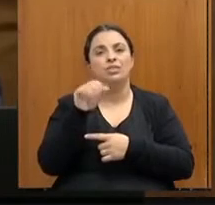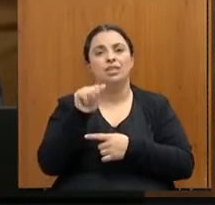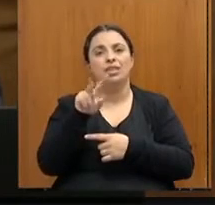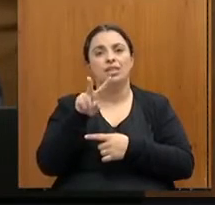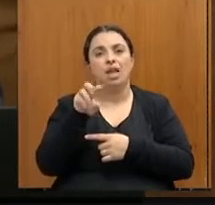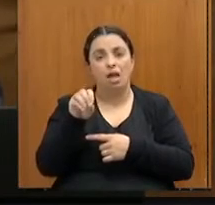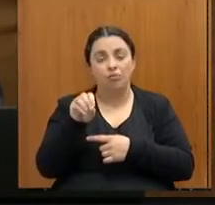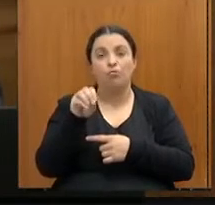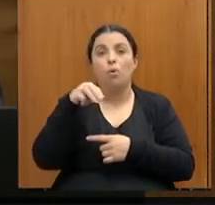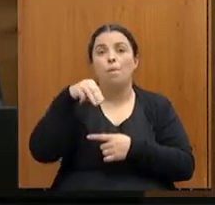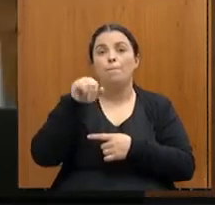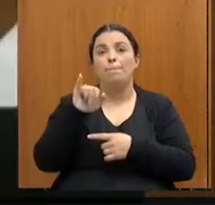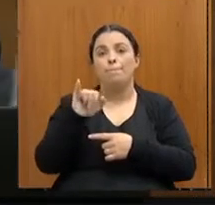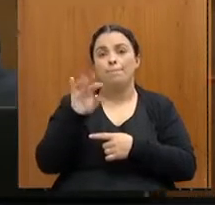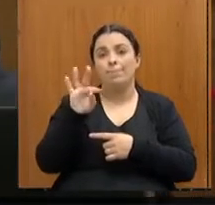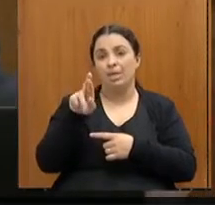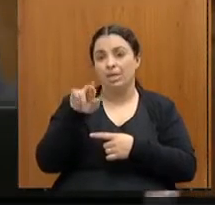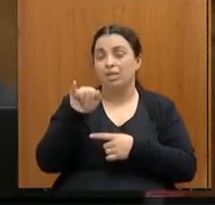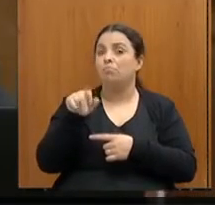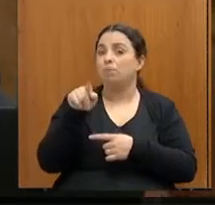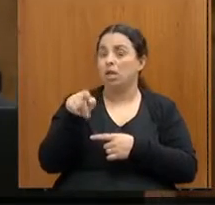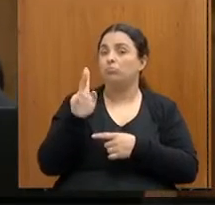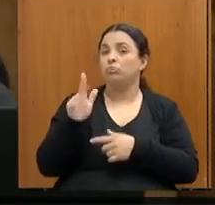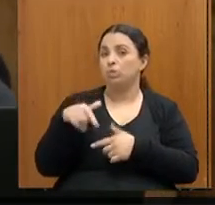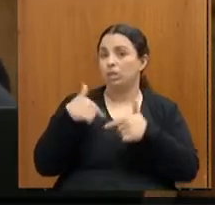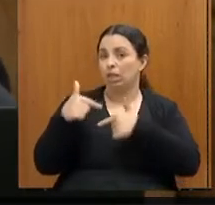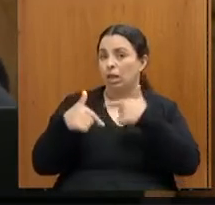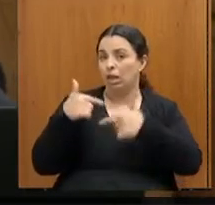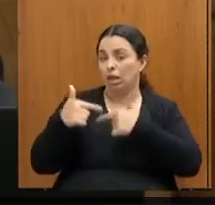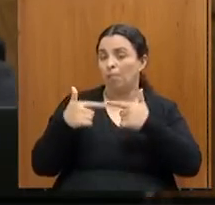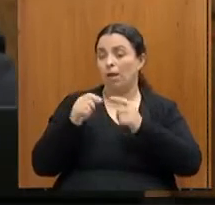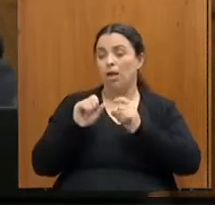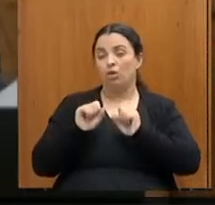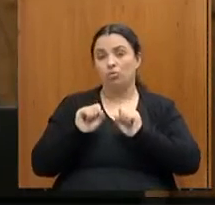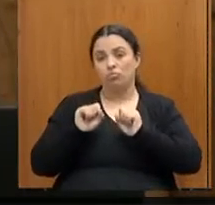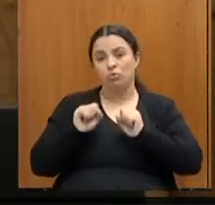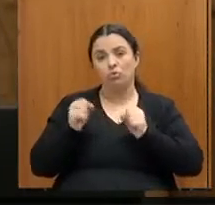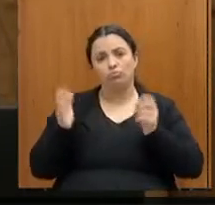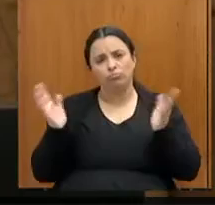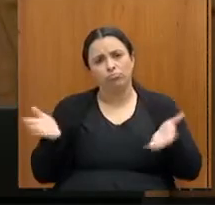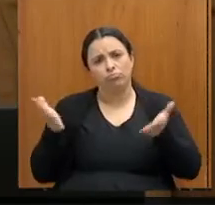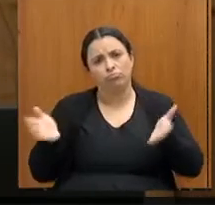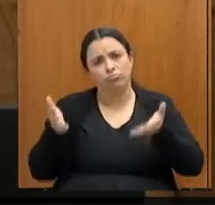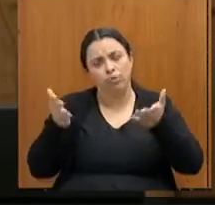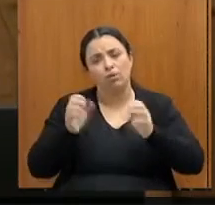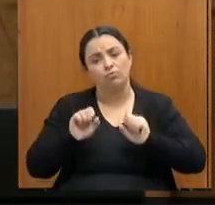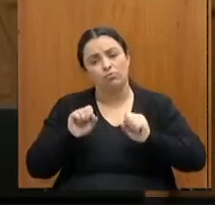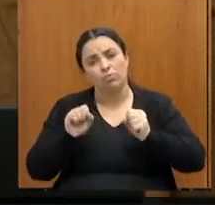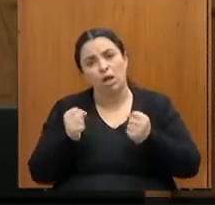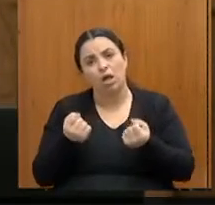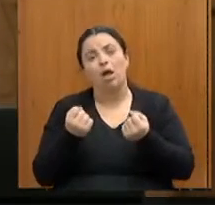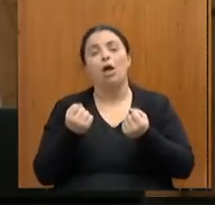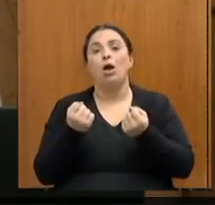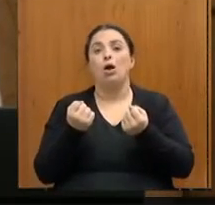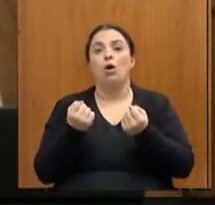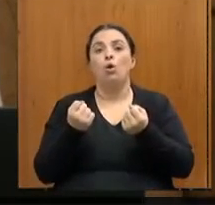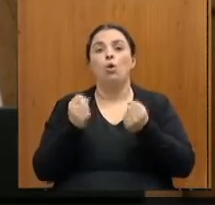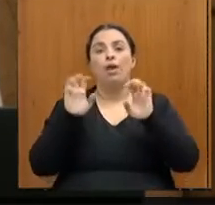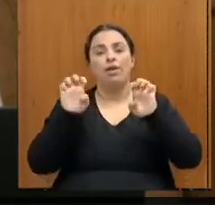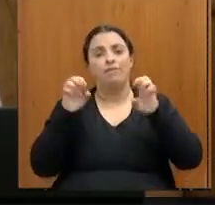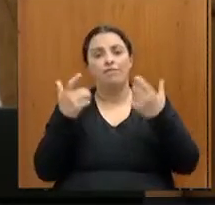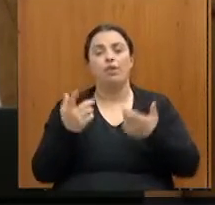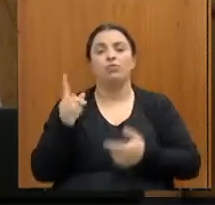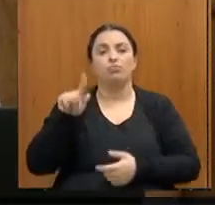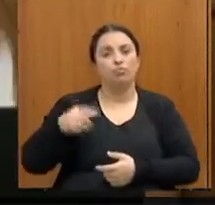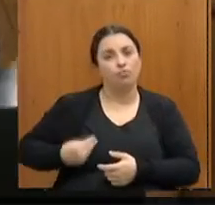que o nosso Deputado Gustavo ne também faz um trabalho em defesa da retomada da atividade do setor de eventos Deputado Gustavo Santana